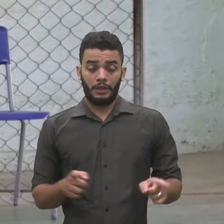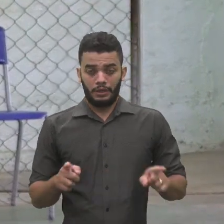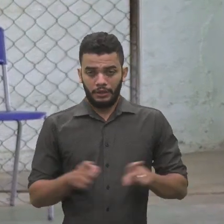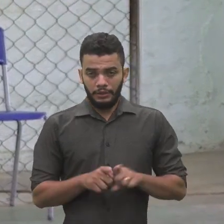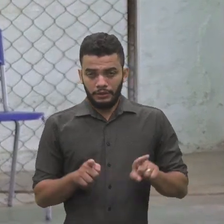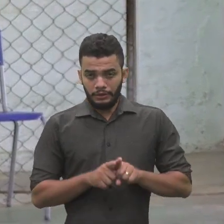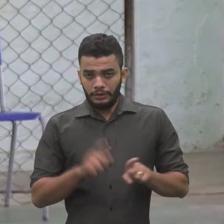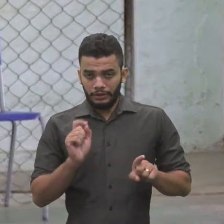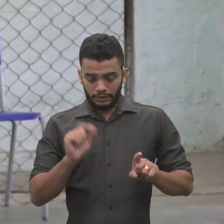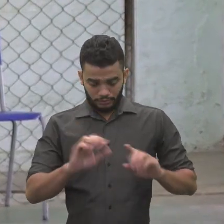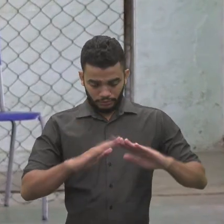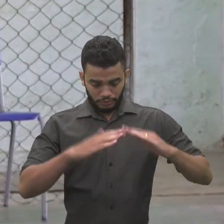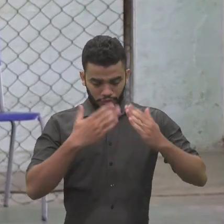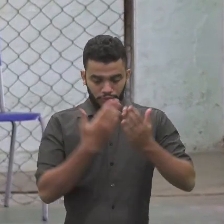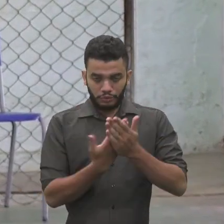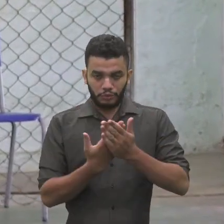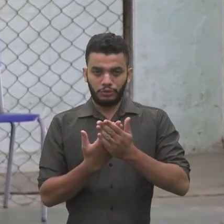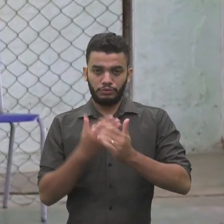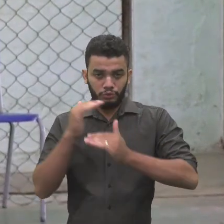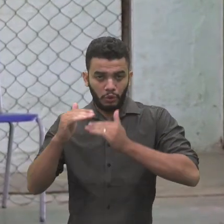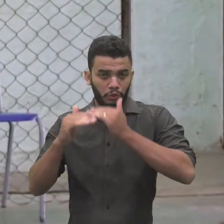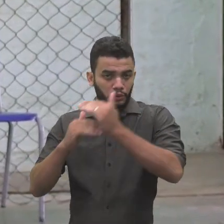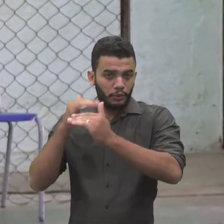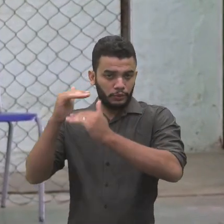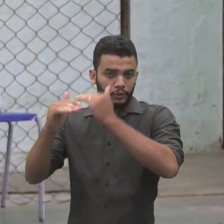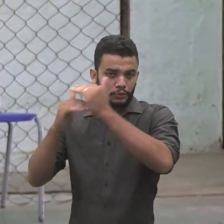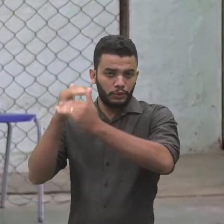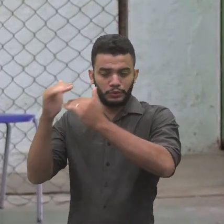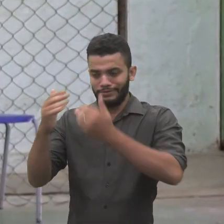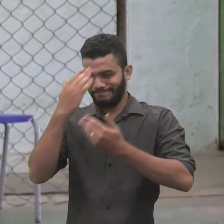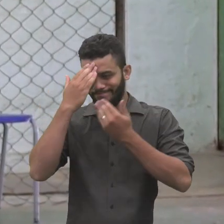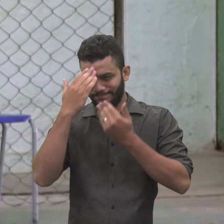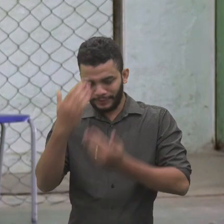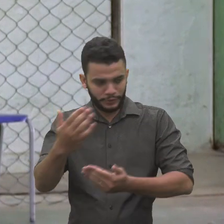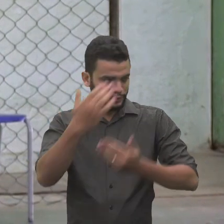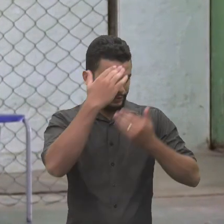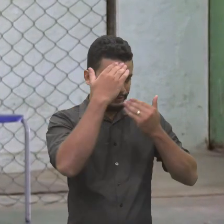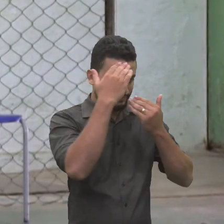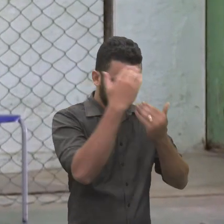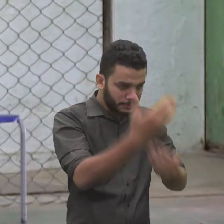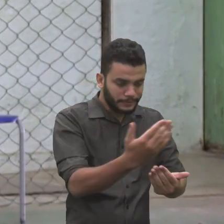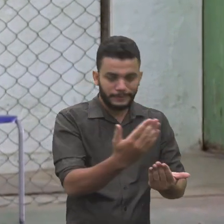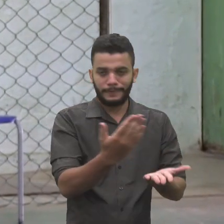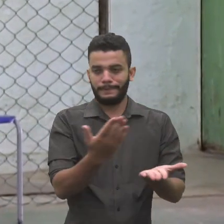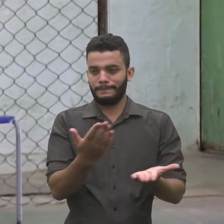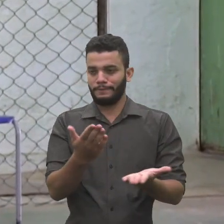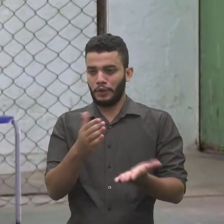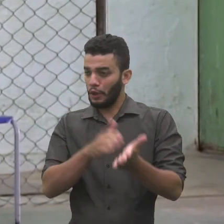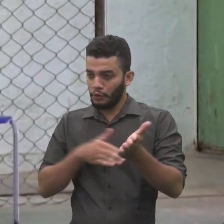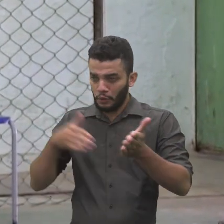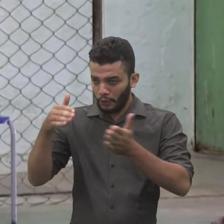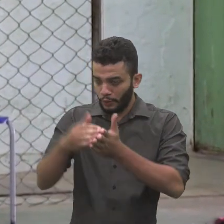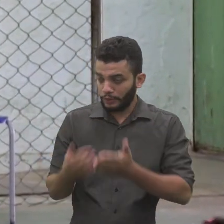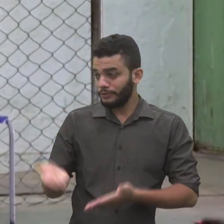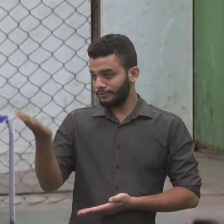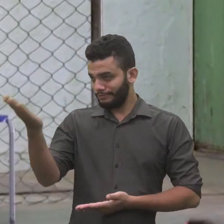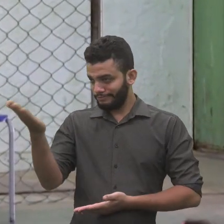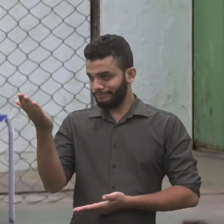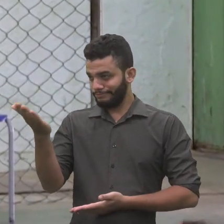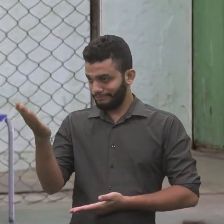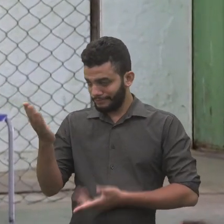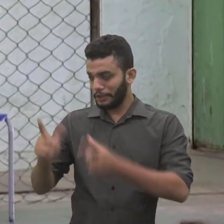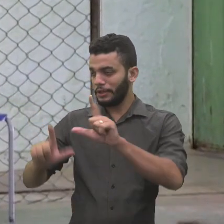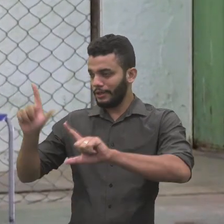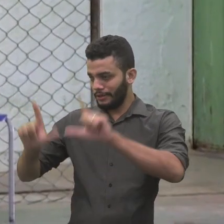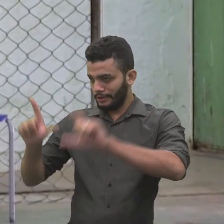ó, de pé, tá bom? Muito obrigado mesmo, obrigado os meninos da TV por esse apoio, tá bom? Por